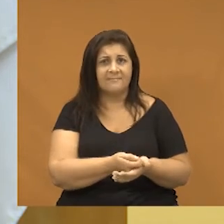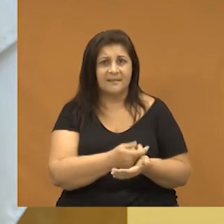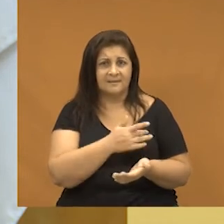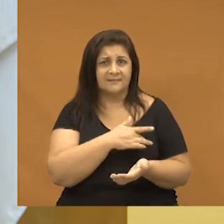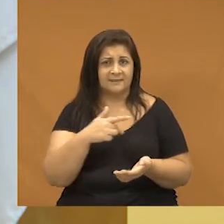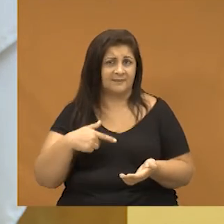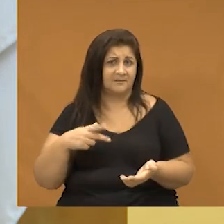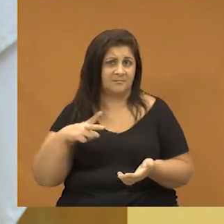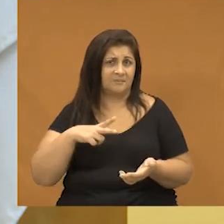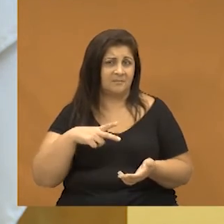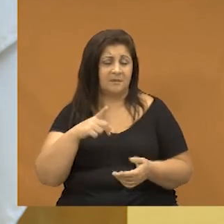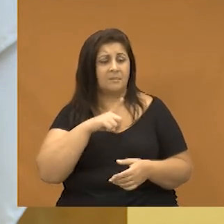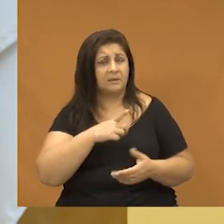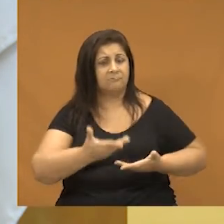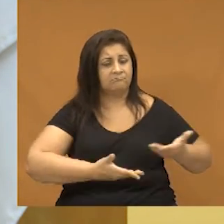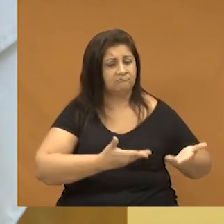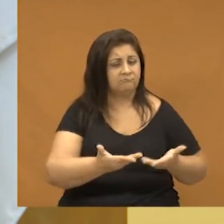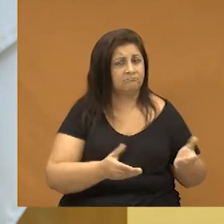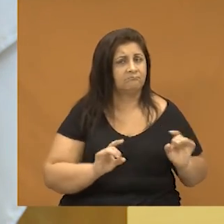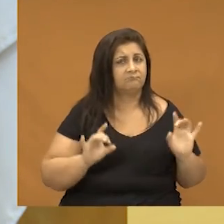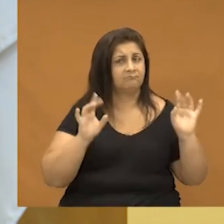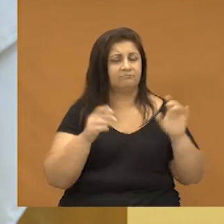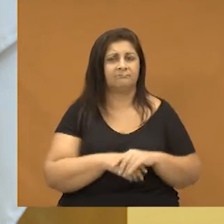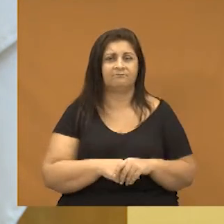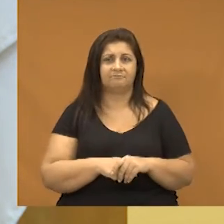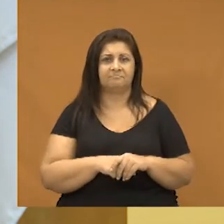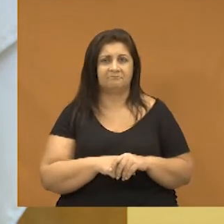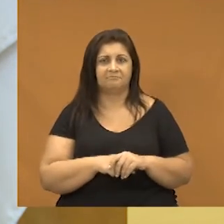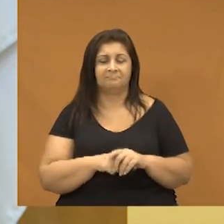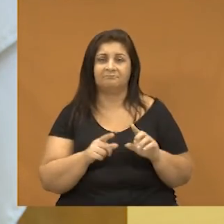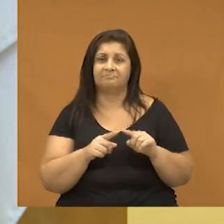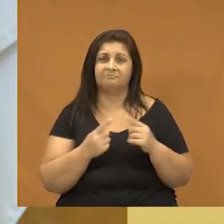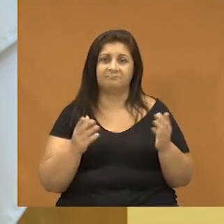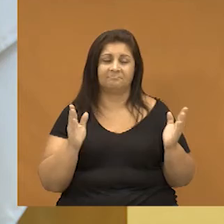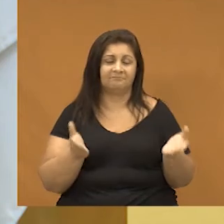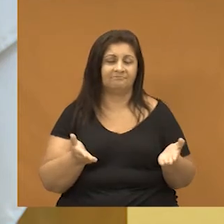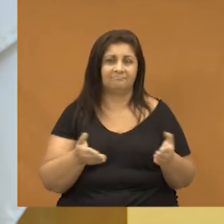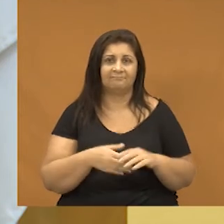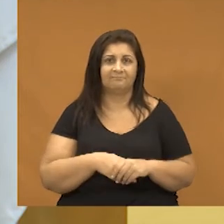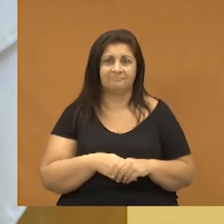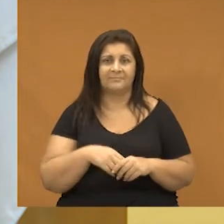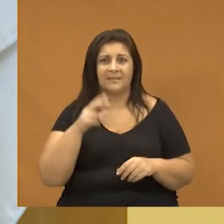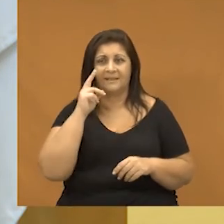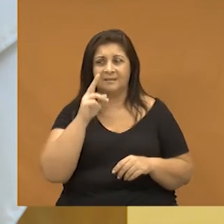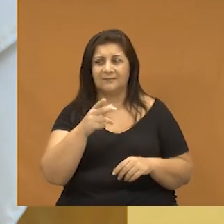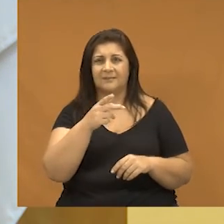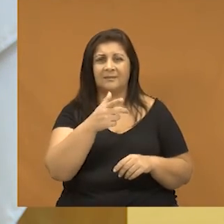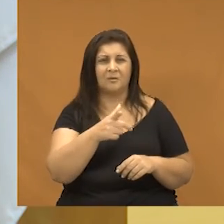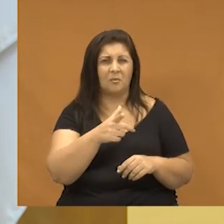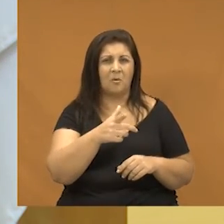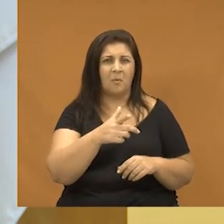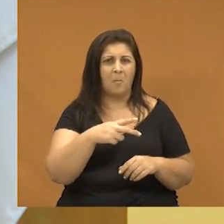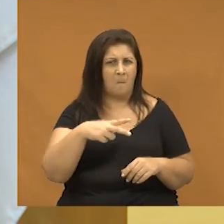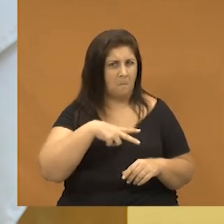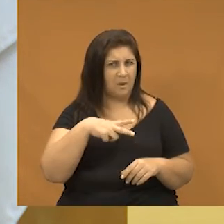atendimento melhor, um atendimento especial, a qual infelizmente hoje a gente está vendo a maioria das operadoras de